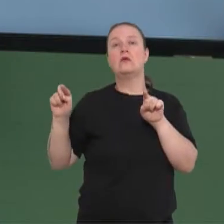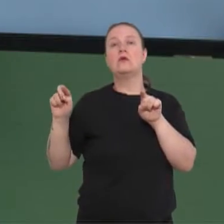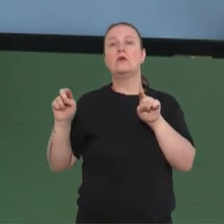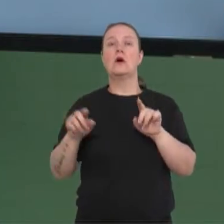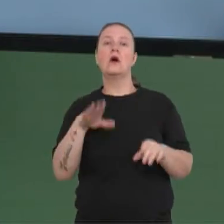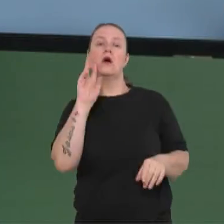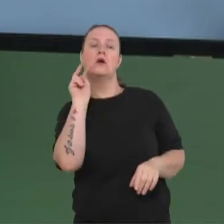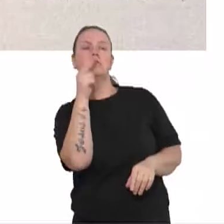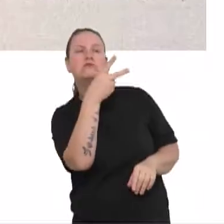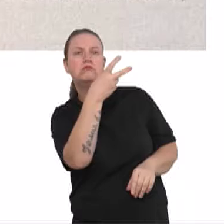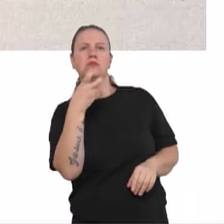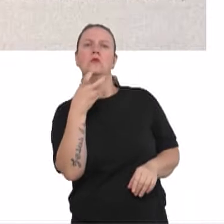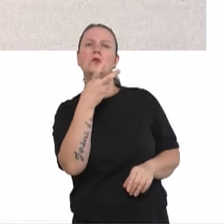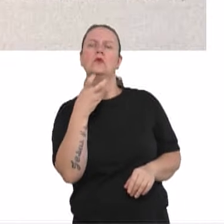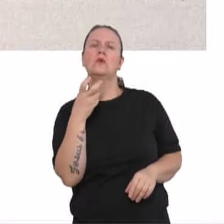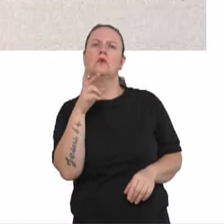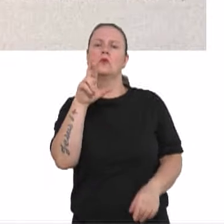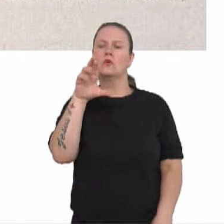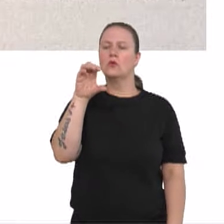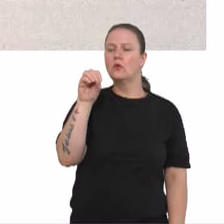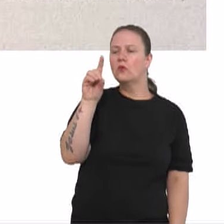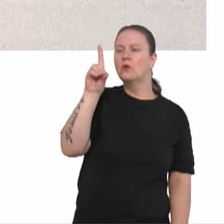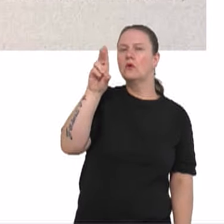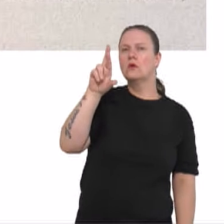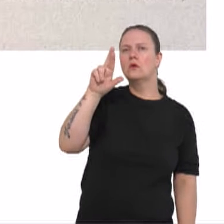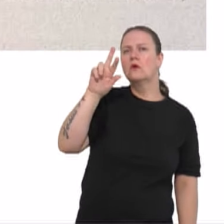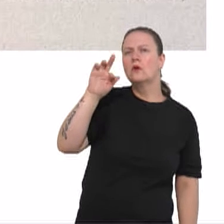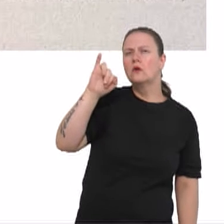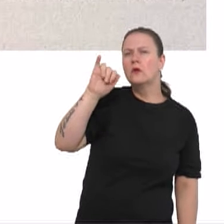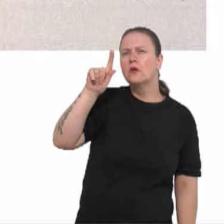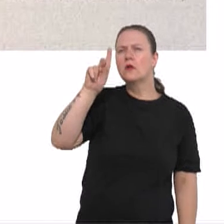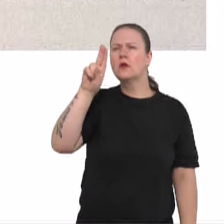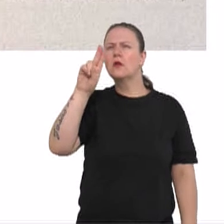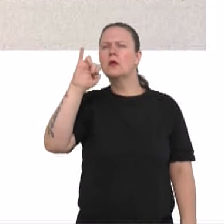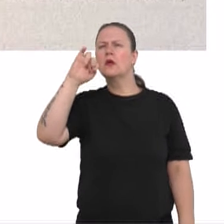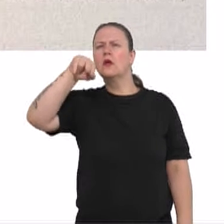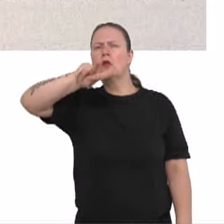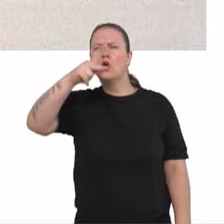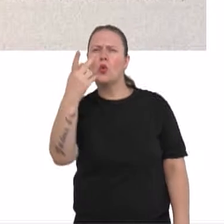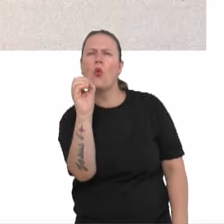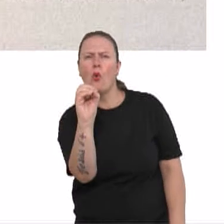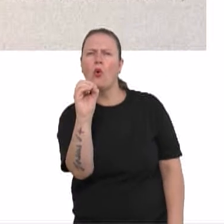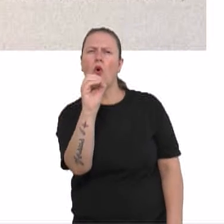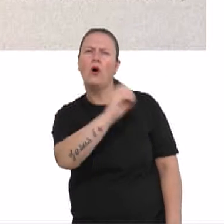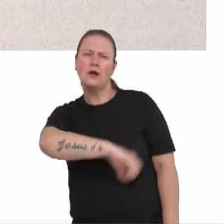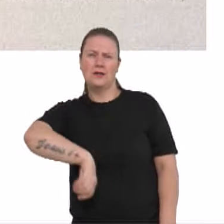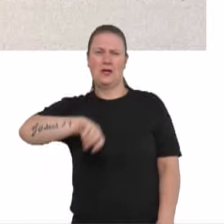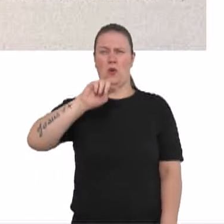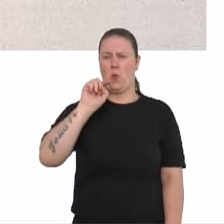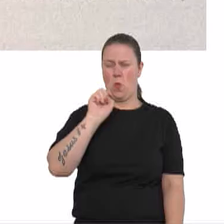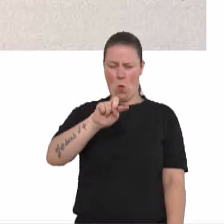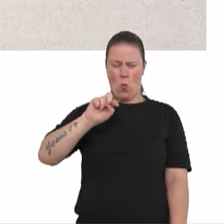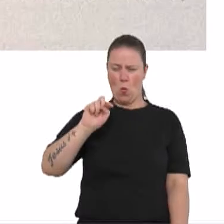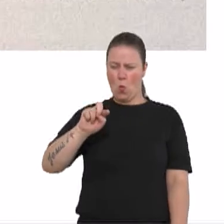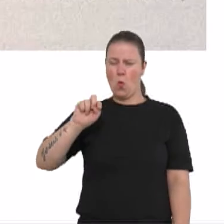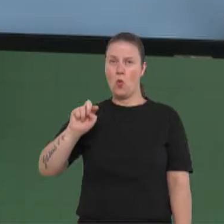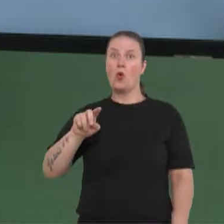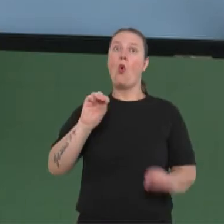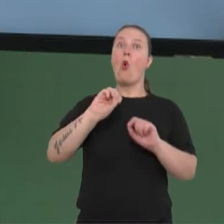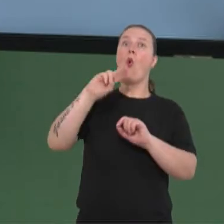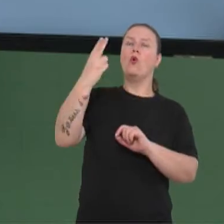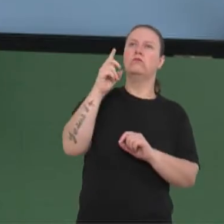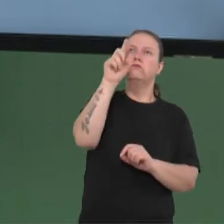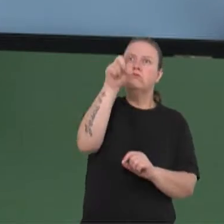ponto de exclamação. Rodriguinho é quem fez, três exclamação. Tá? Essas exclamações